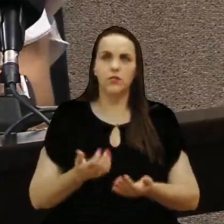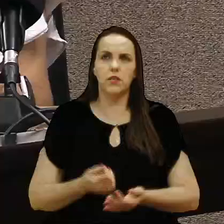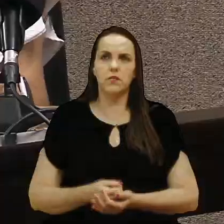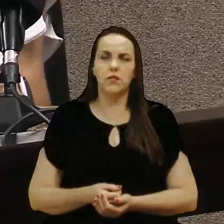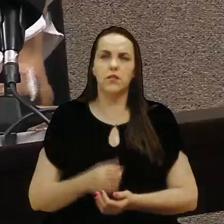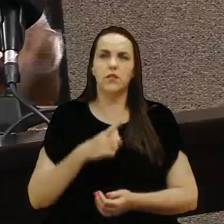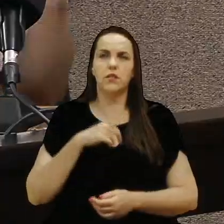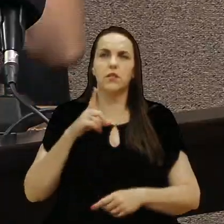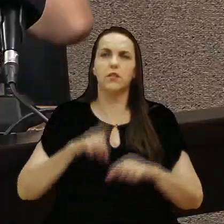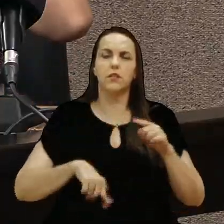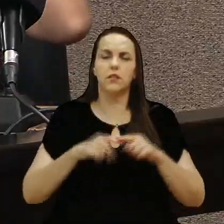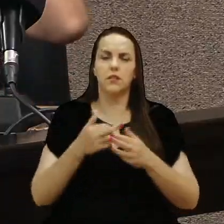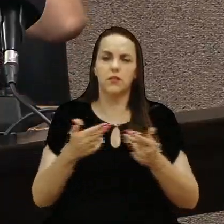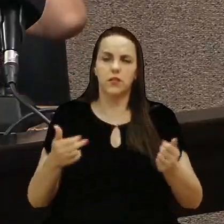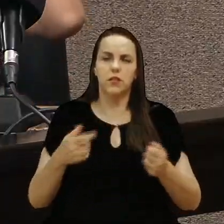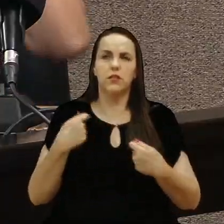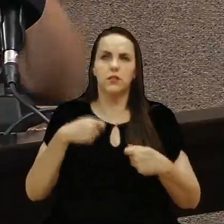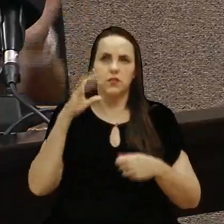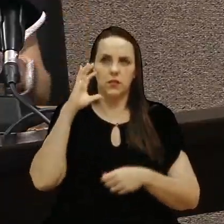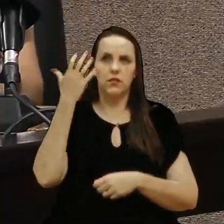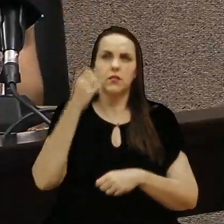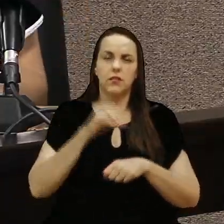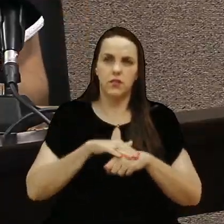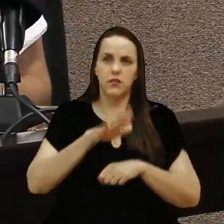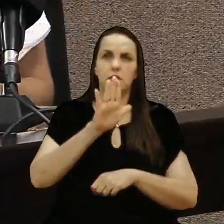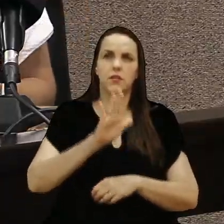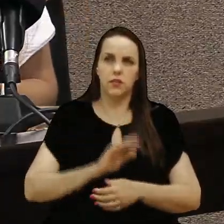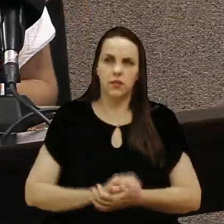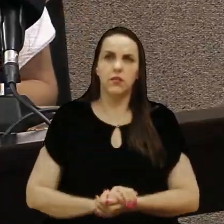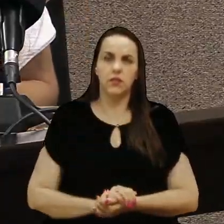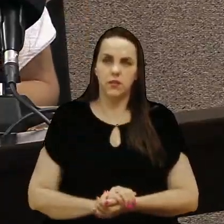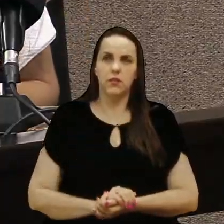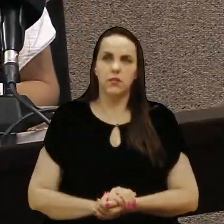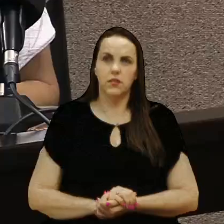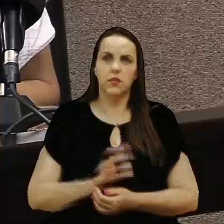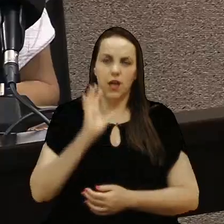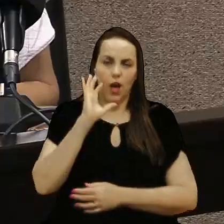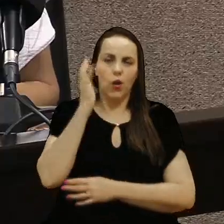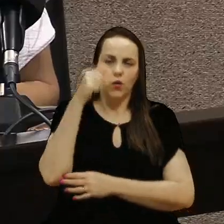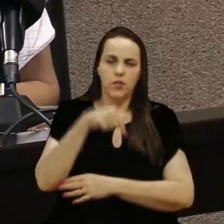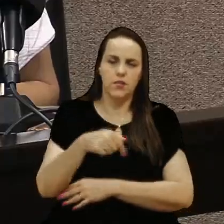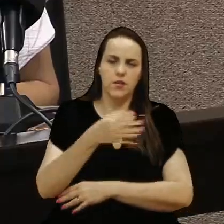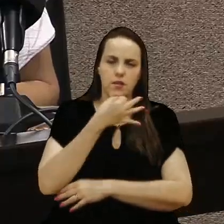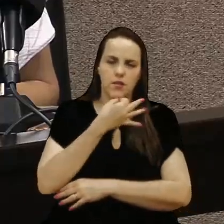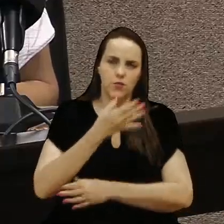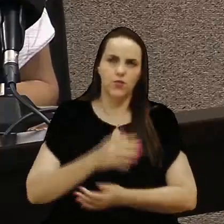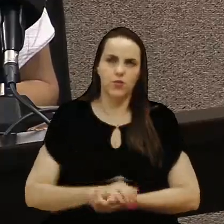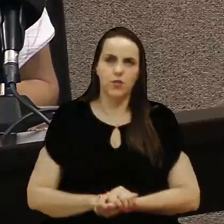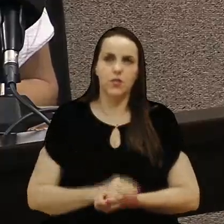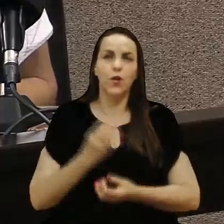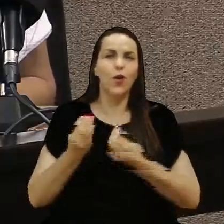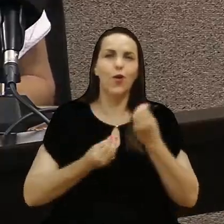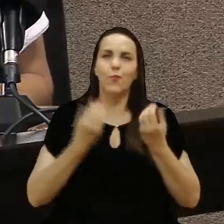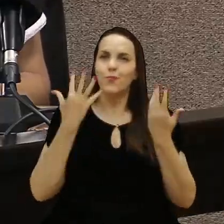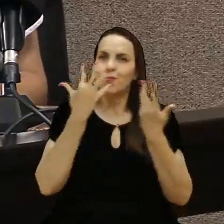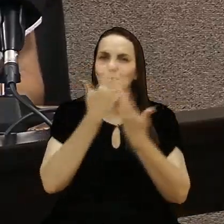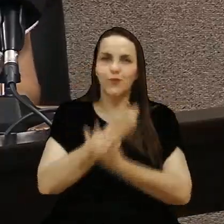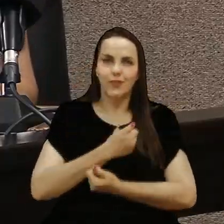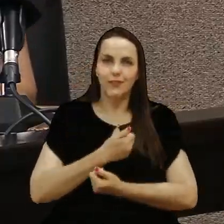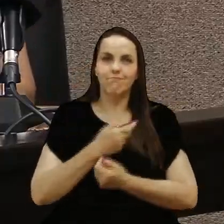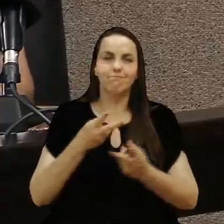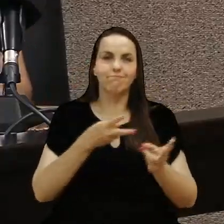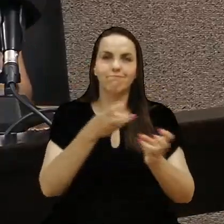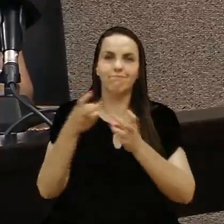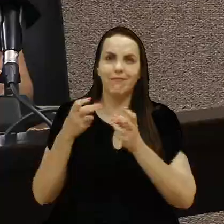têm que acontecer e cada vez mais elas precisam acontecer na nossa cidade. E como é bonito a gente ver